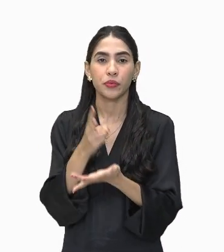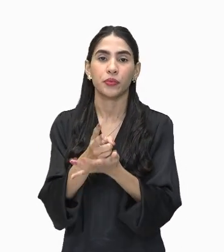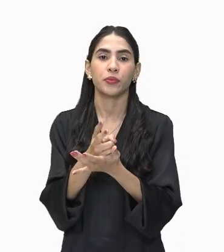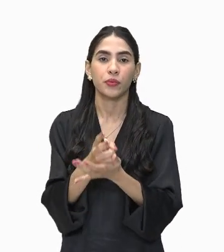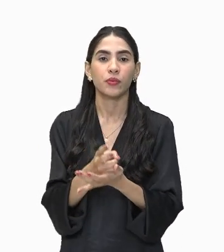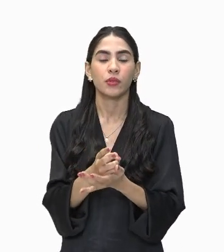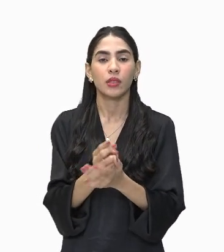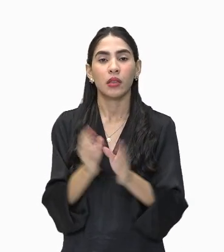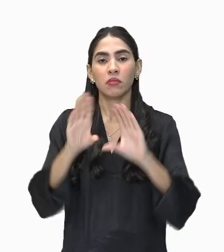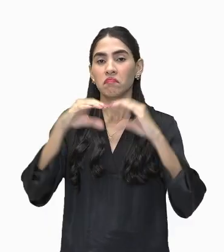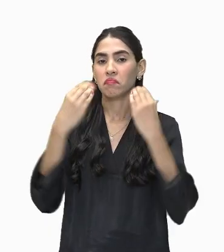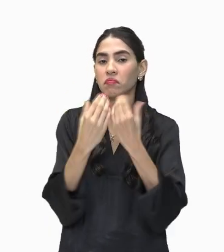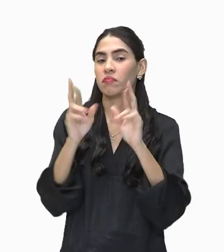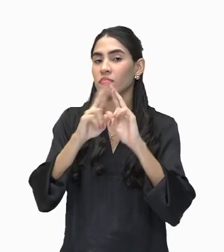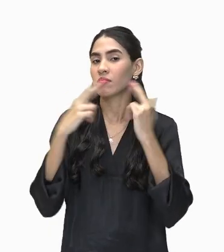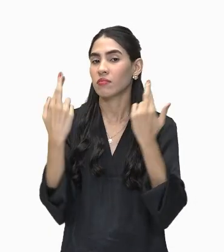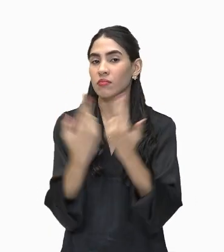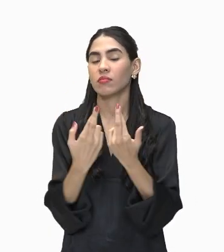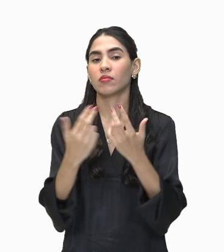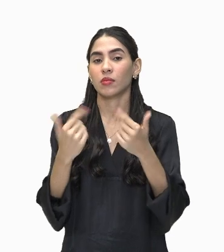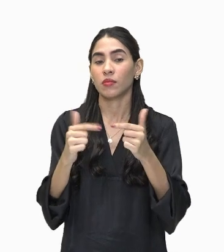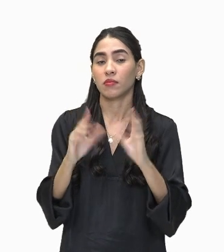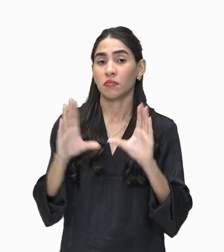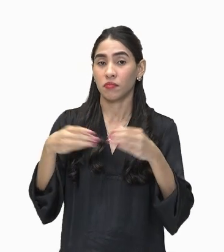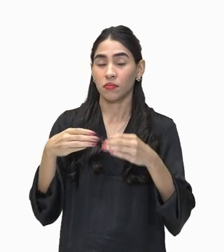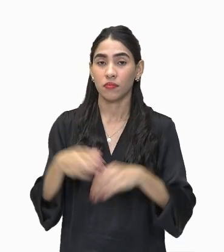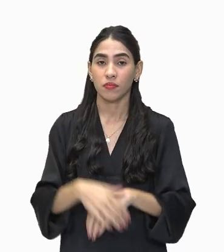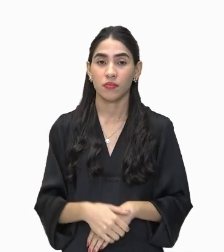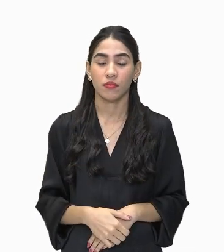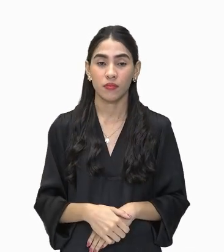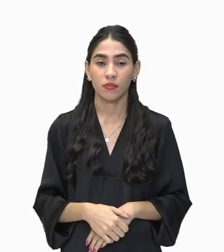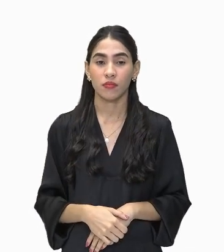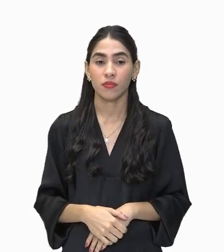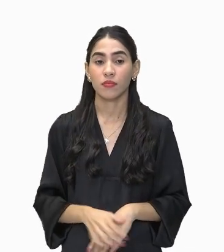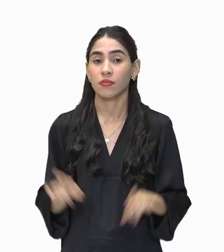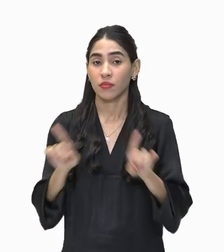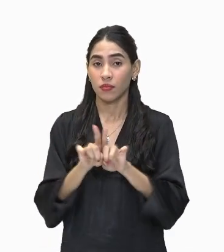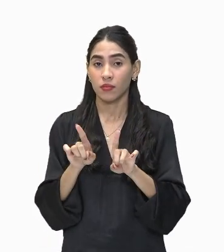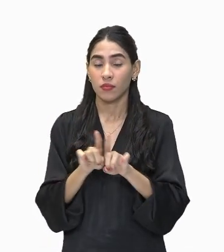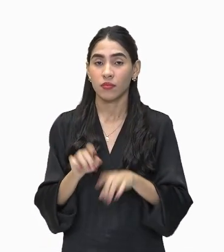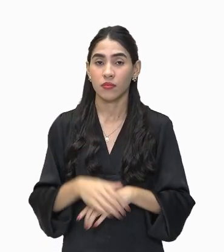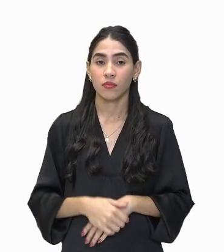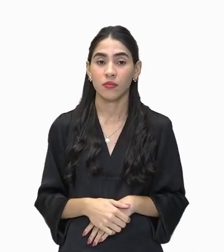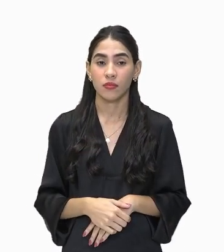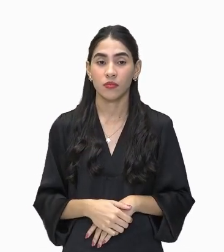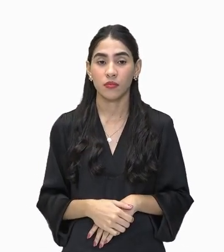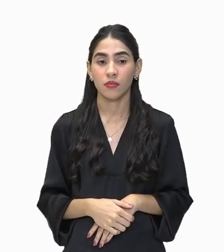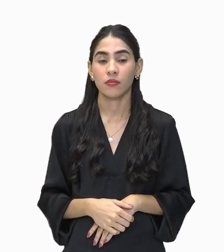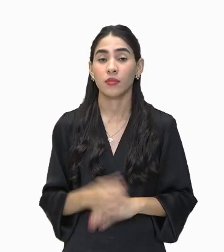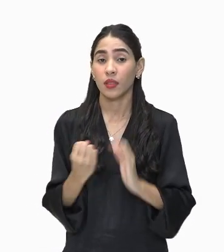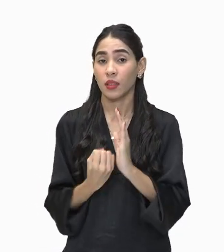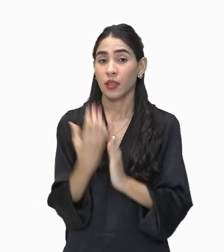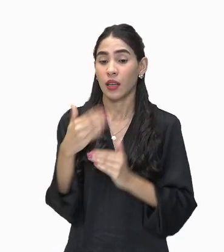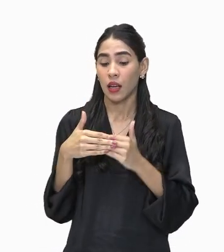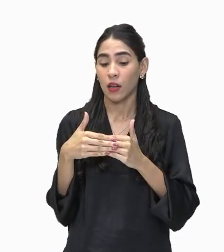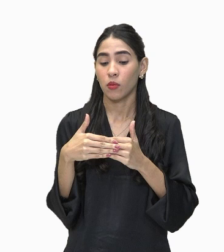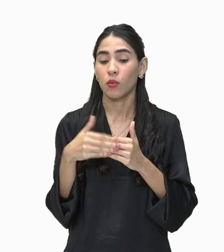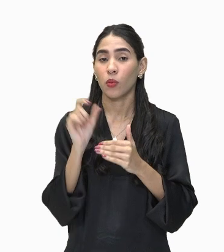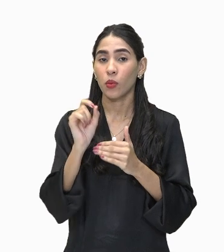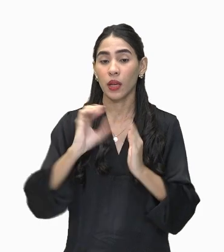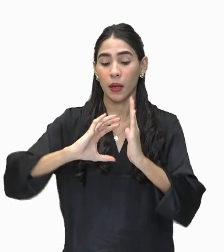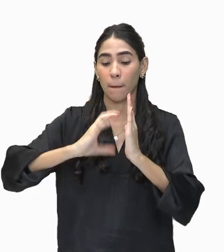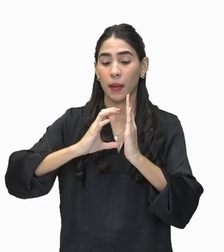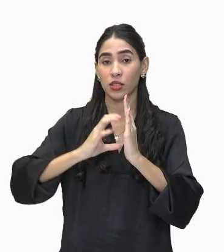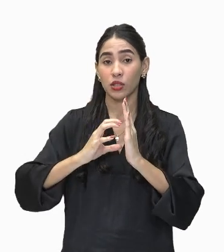nas confederações, né, dos trabalhadores. Também deram origem a partidos